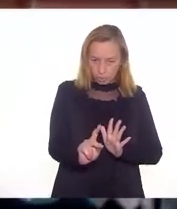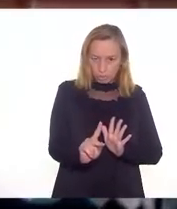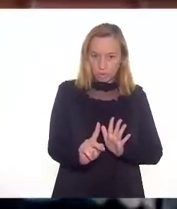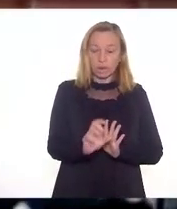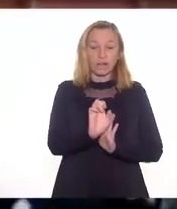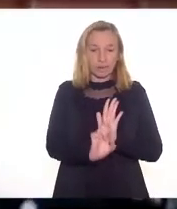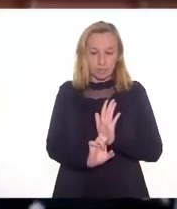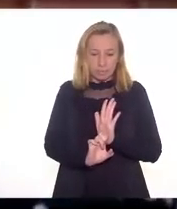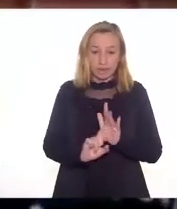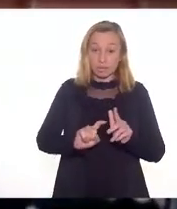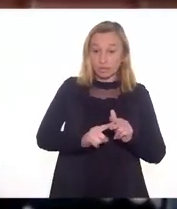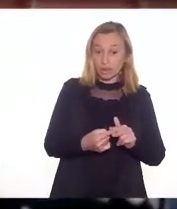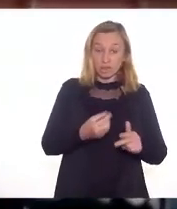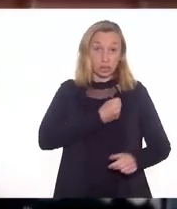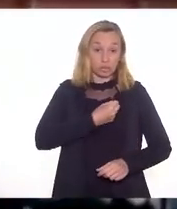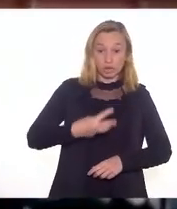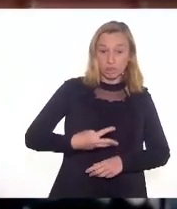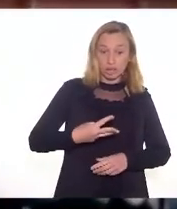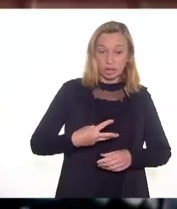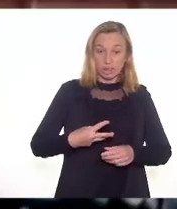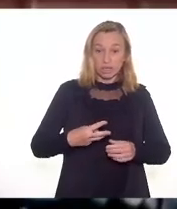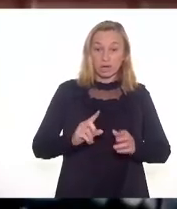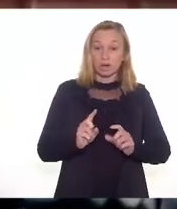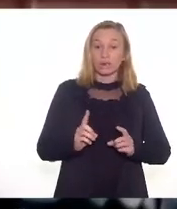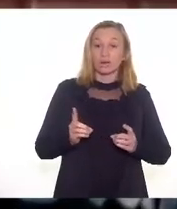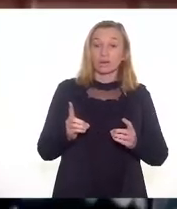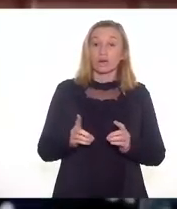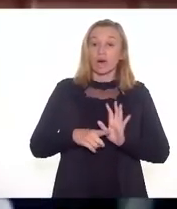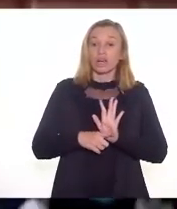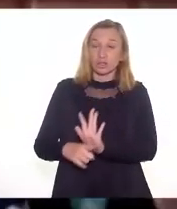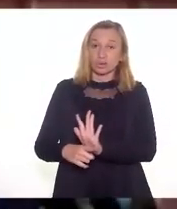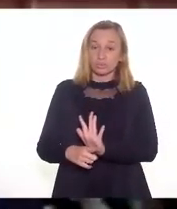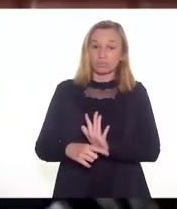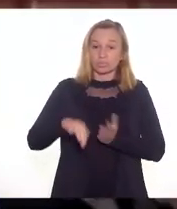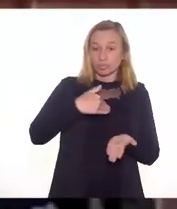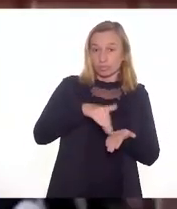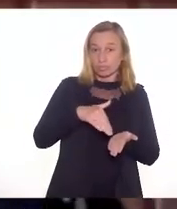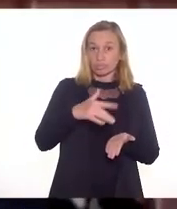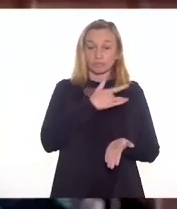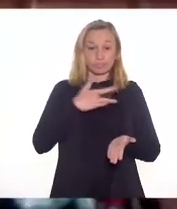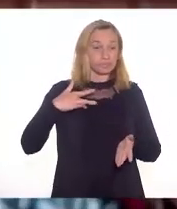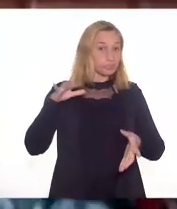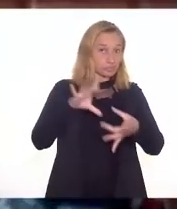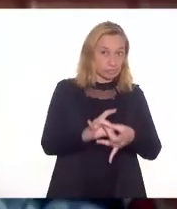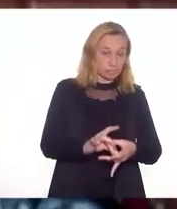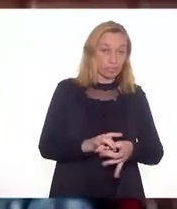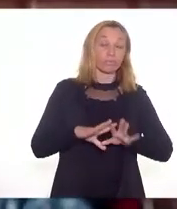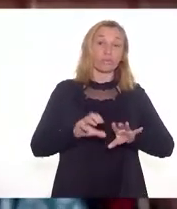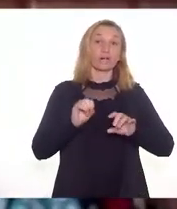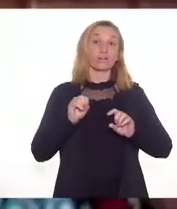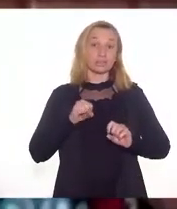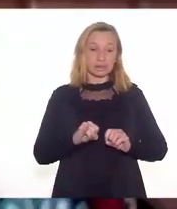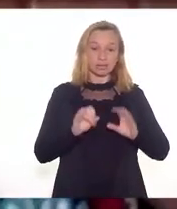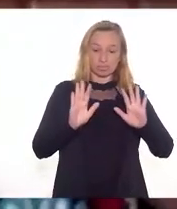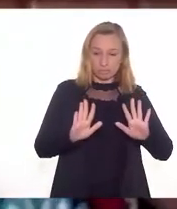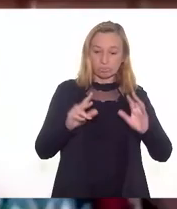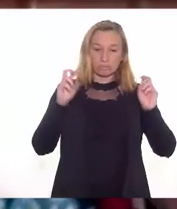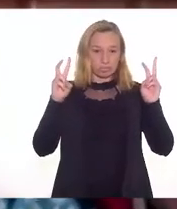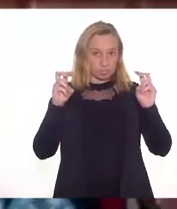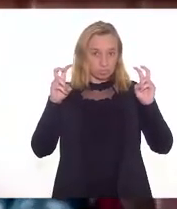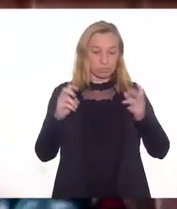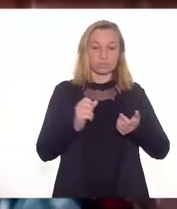3, que vincula o atendimento à Secretaria de Educação, porque se as questões, né, aí atinentes